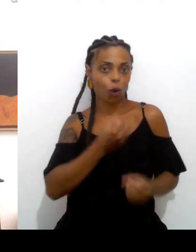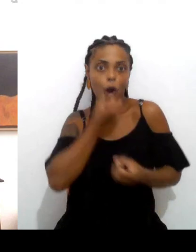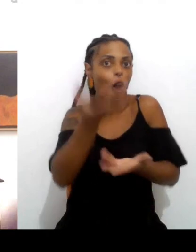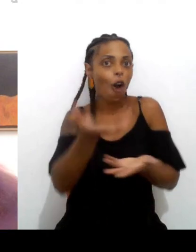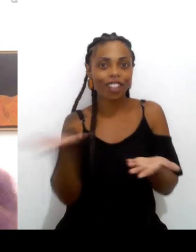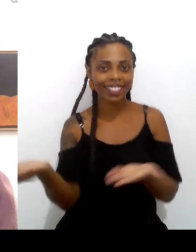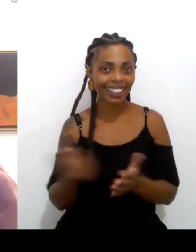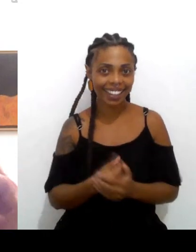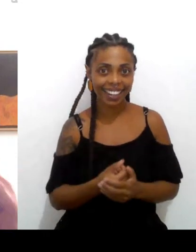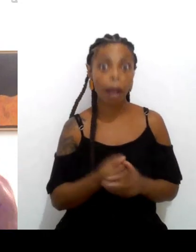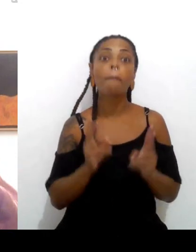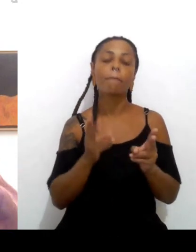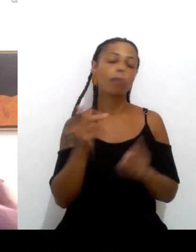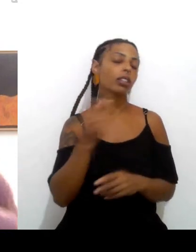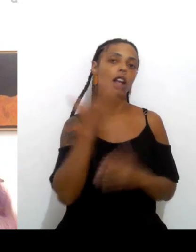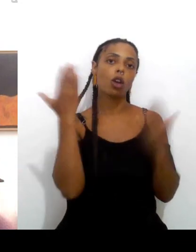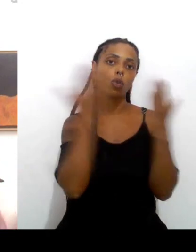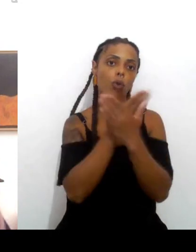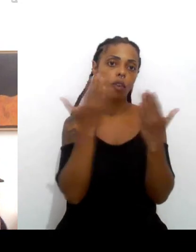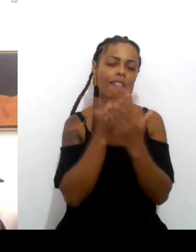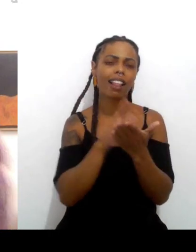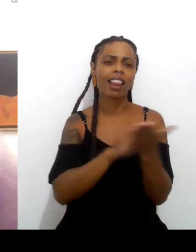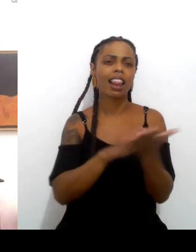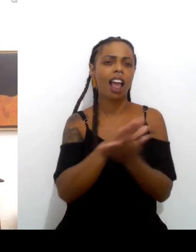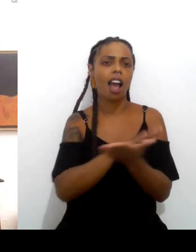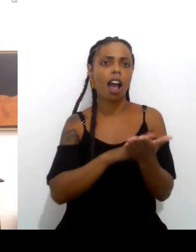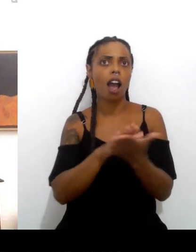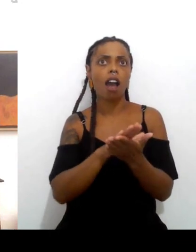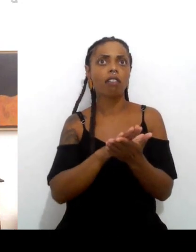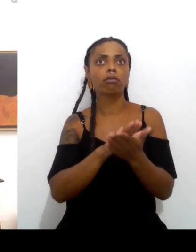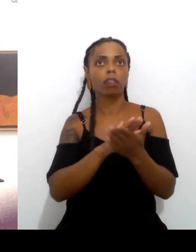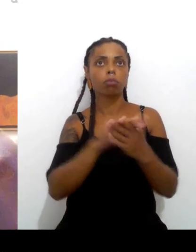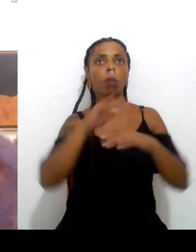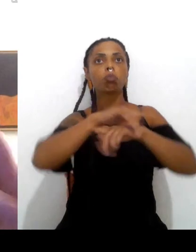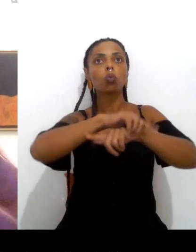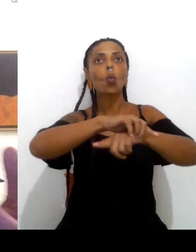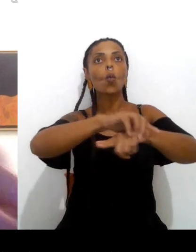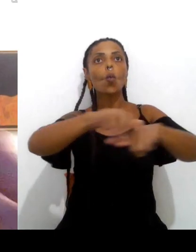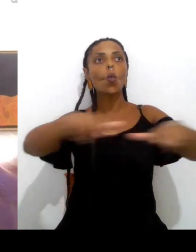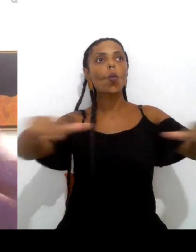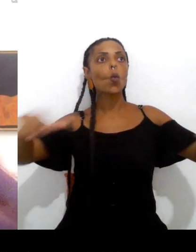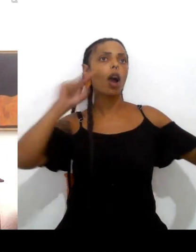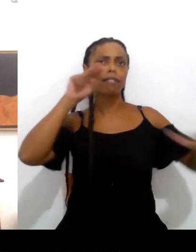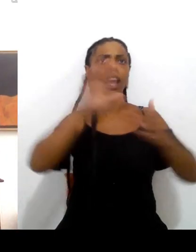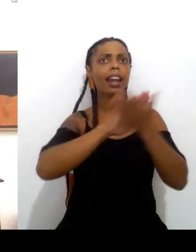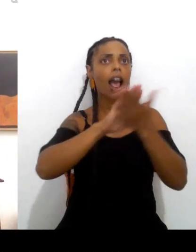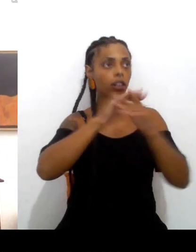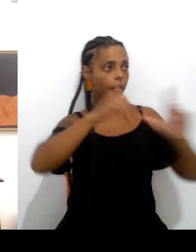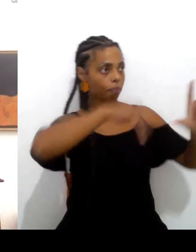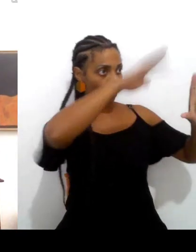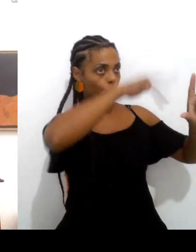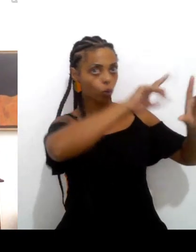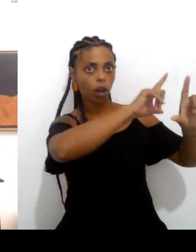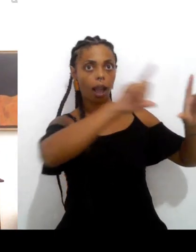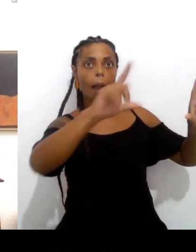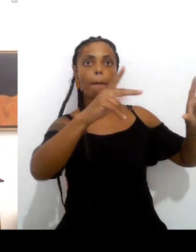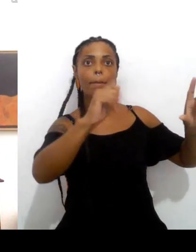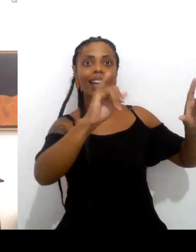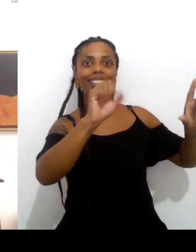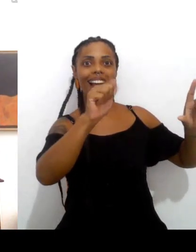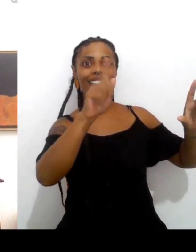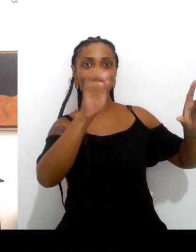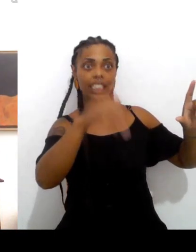nenhum elemento nenhum sinal visível nessa paisagem essa paisagem ela é de certa forma elétrica